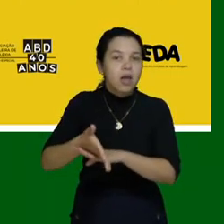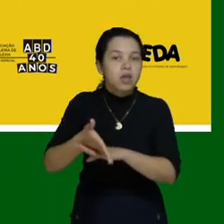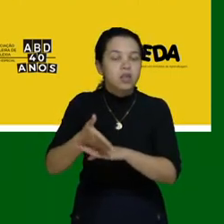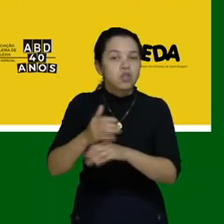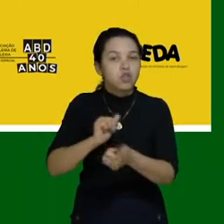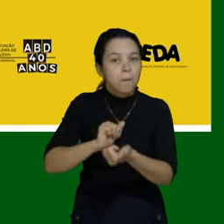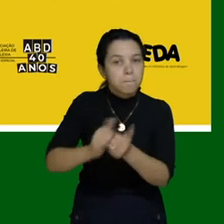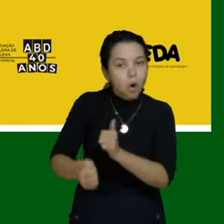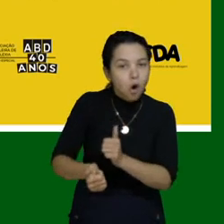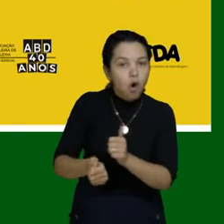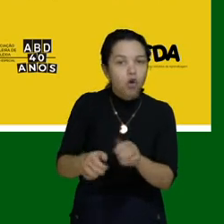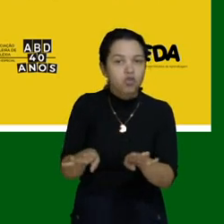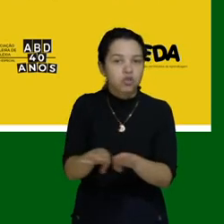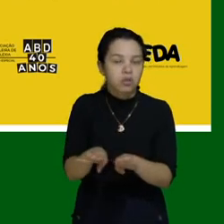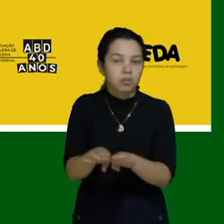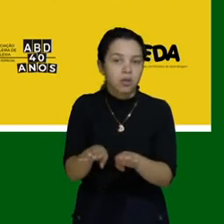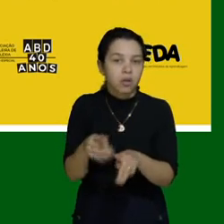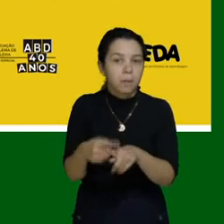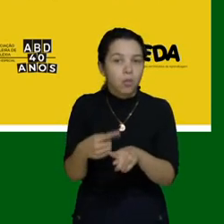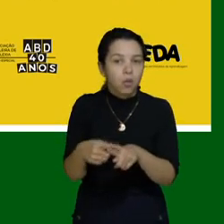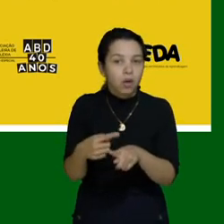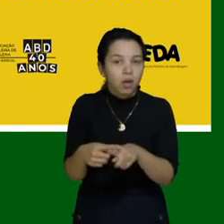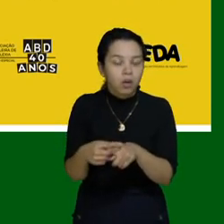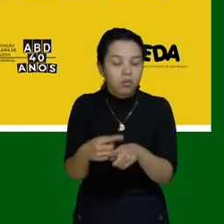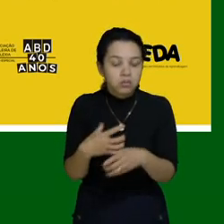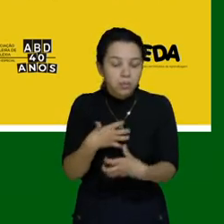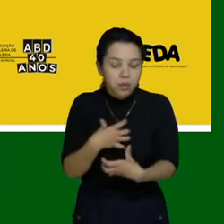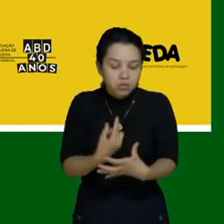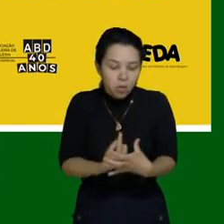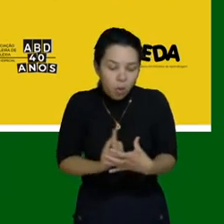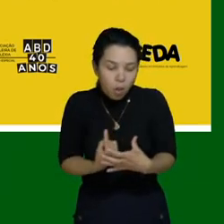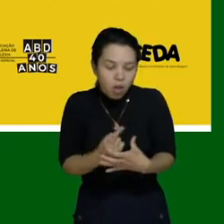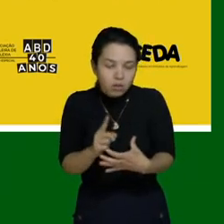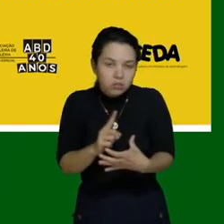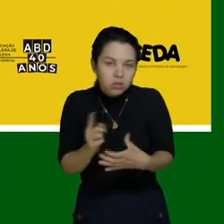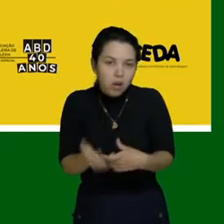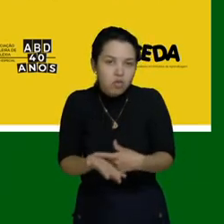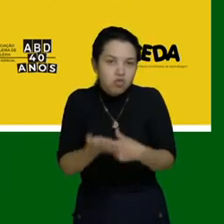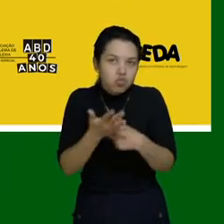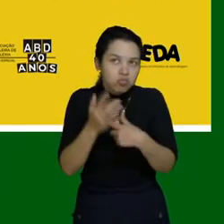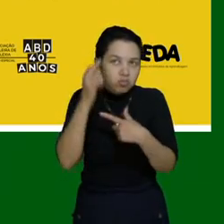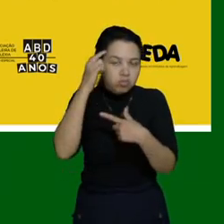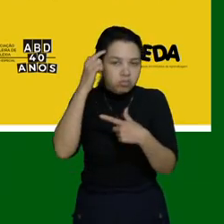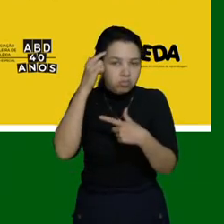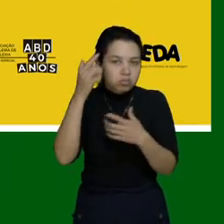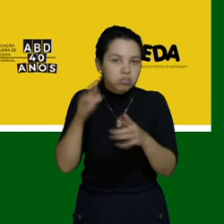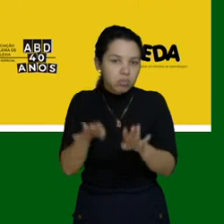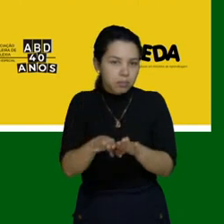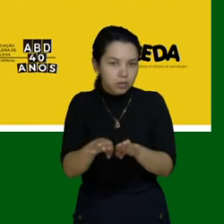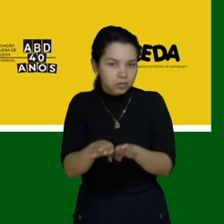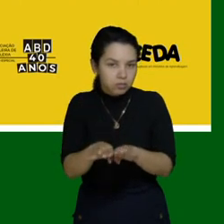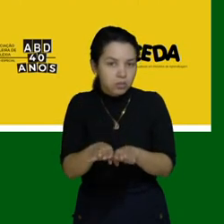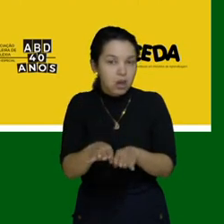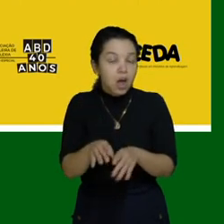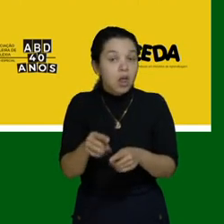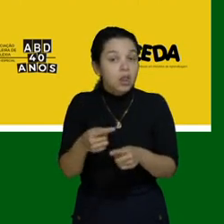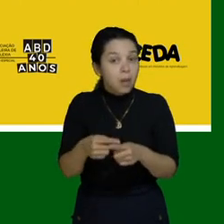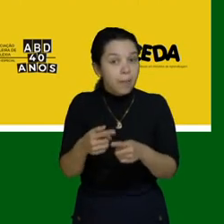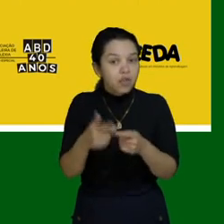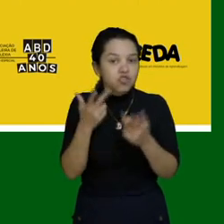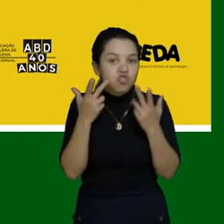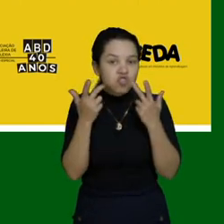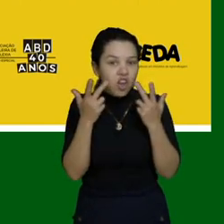toda essa parte de de cerebelo e etc teatro também é muito bom pra memória